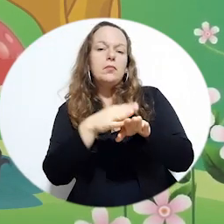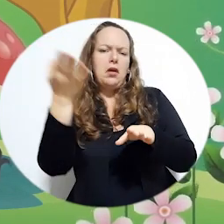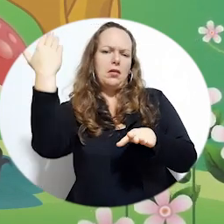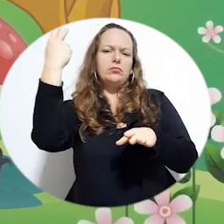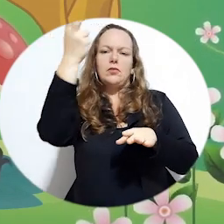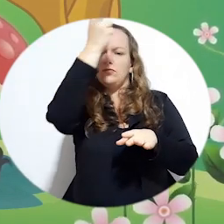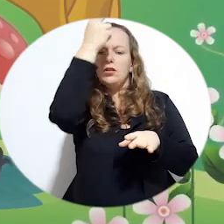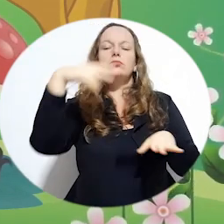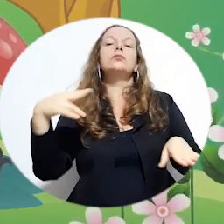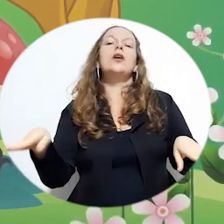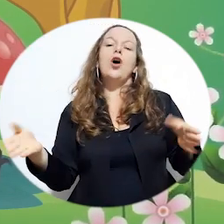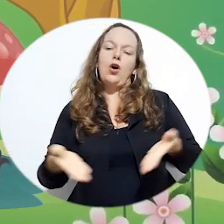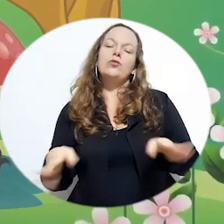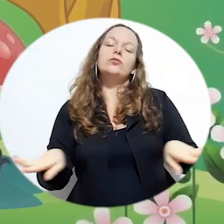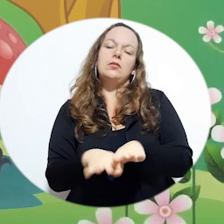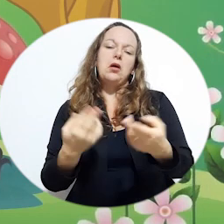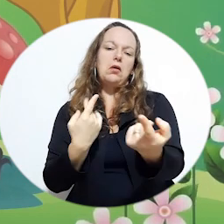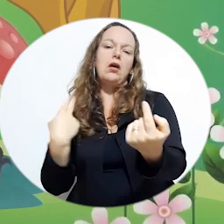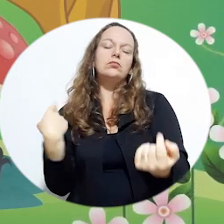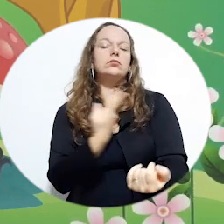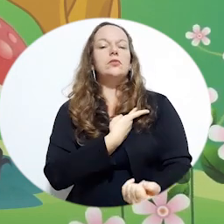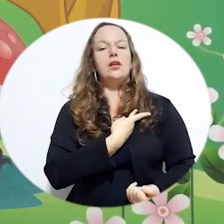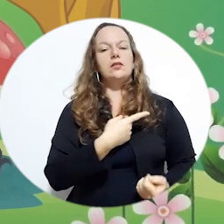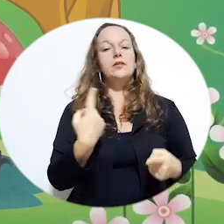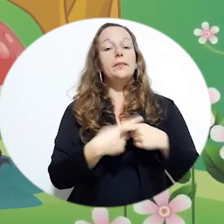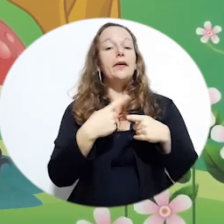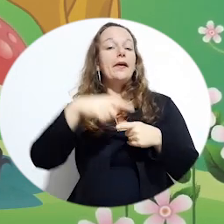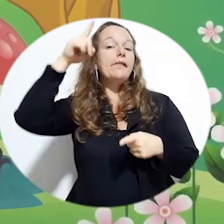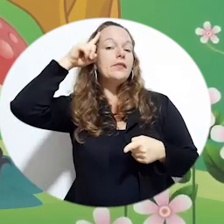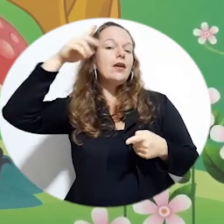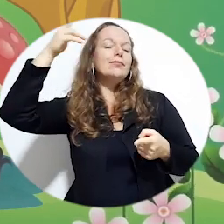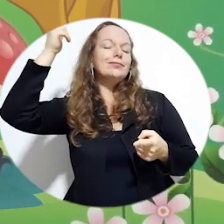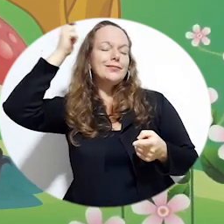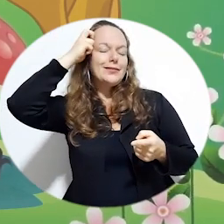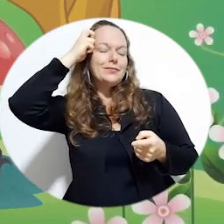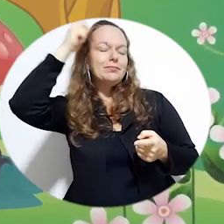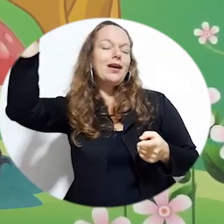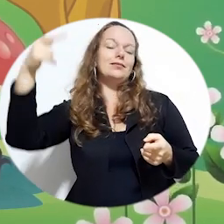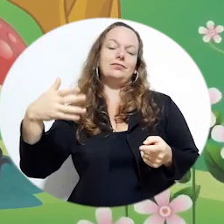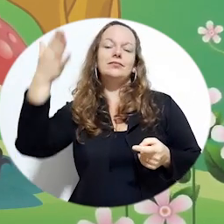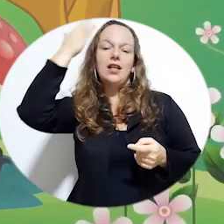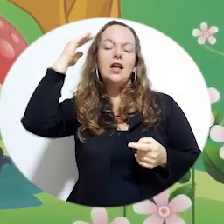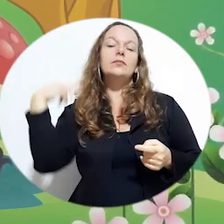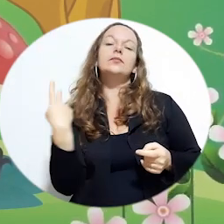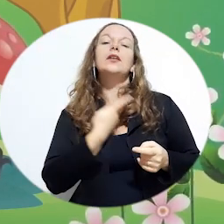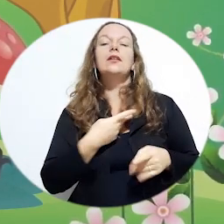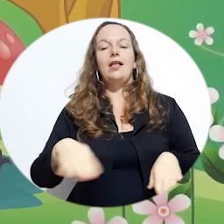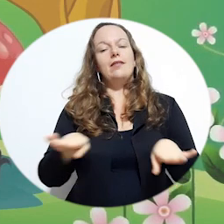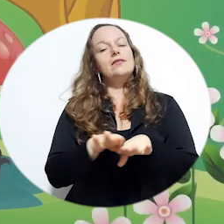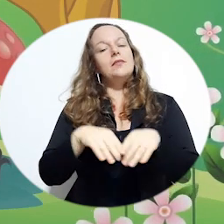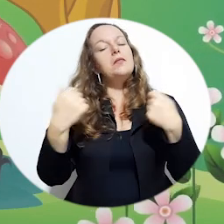serve para nós como cristãos, porque o nosso Deus é um Deus inteligente e ele sabia que nós